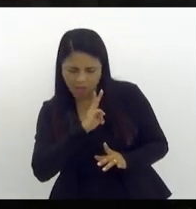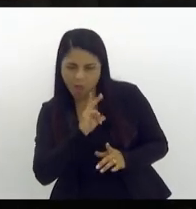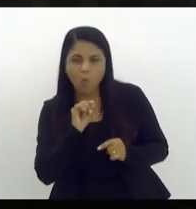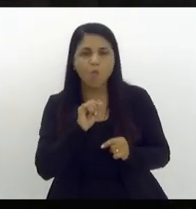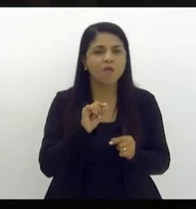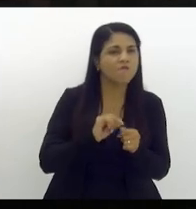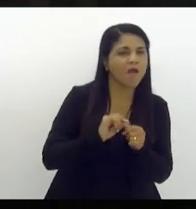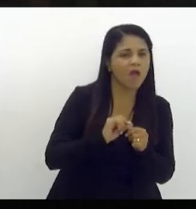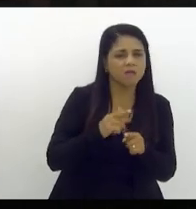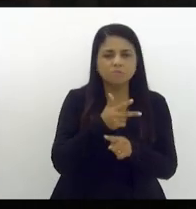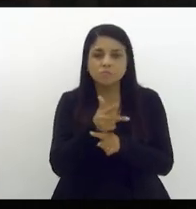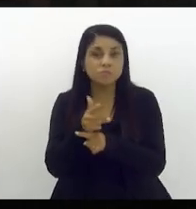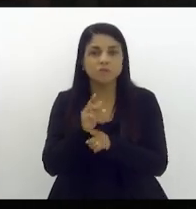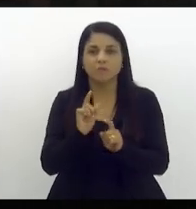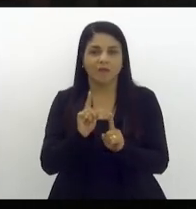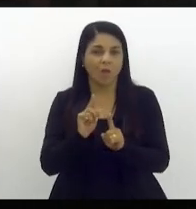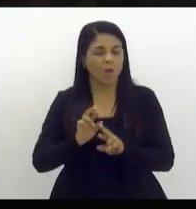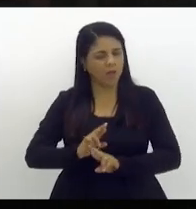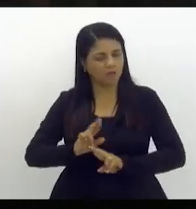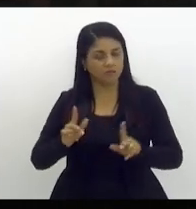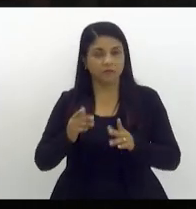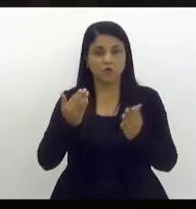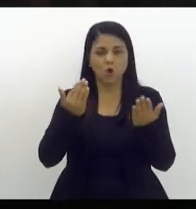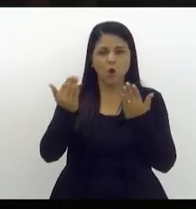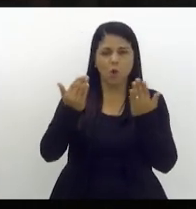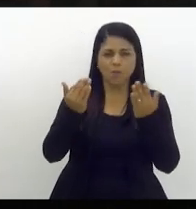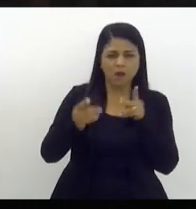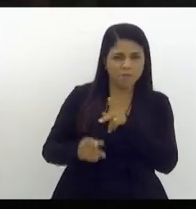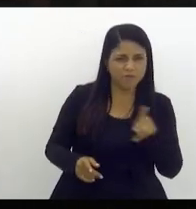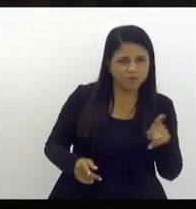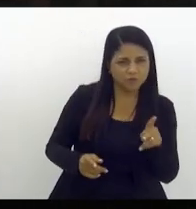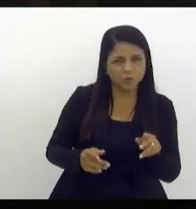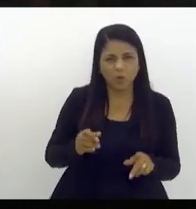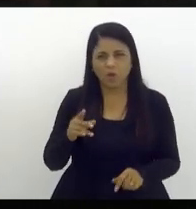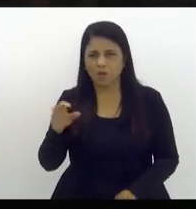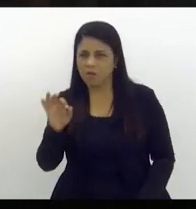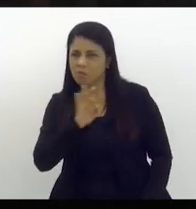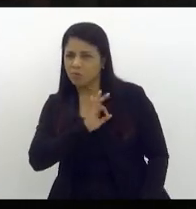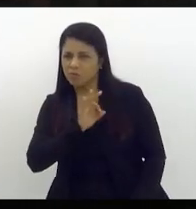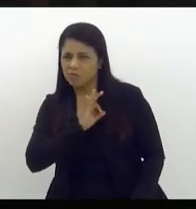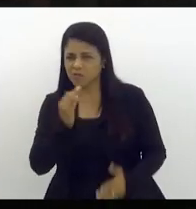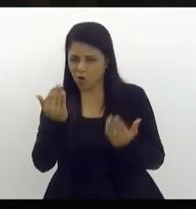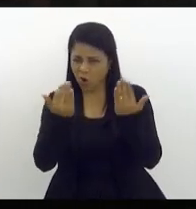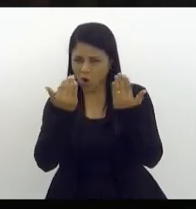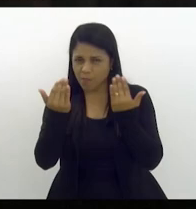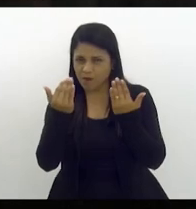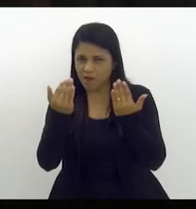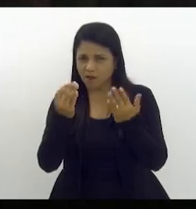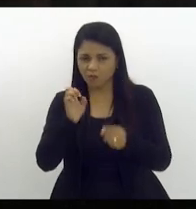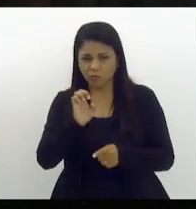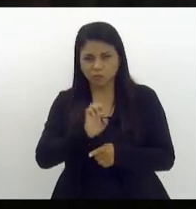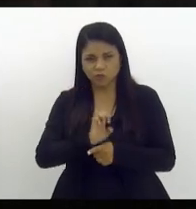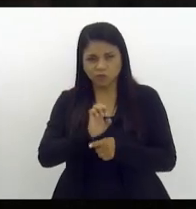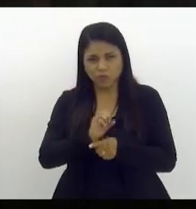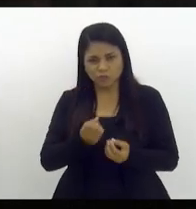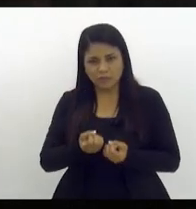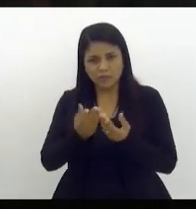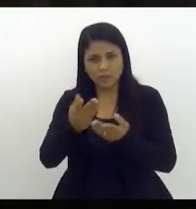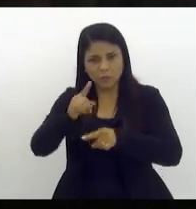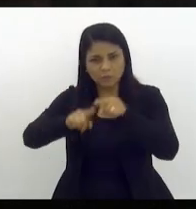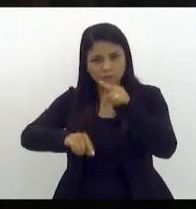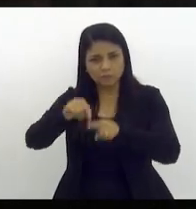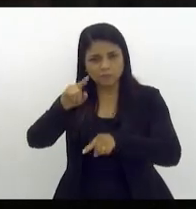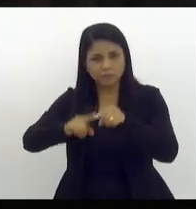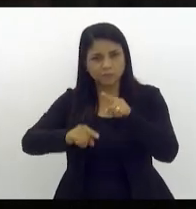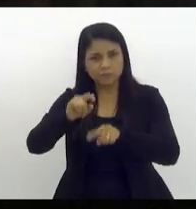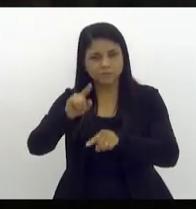isso. Outra coisa, comparar professor e deputado com policial. O Estado entregou na mão do policial um equipamento bélico que